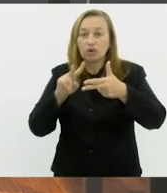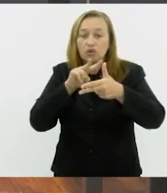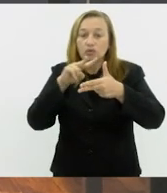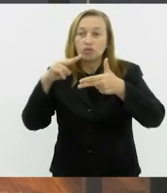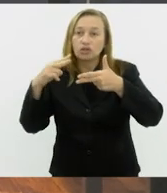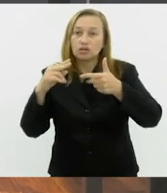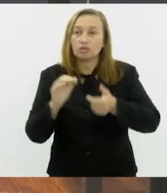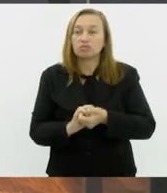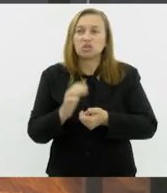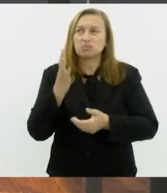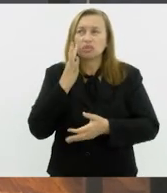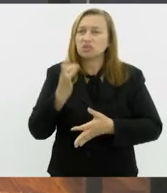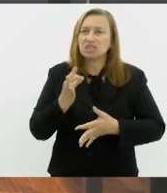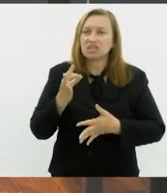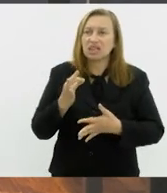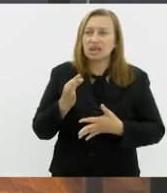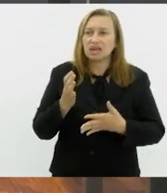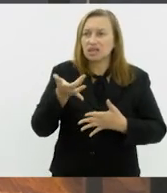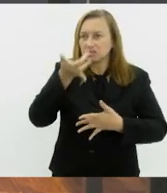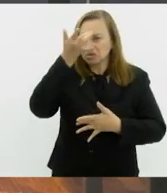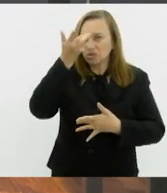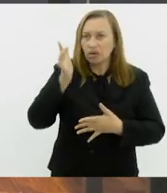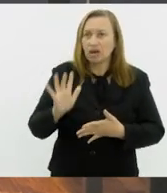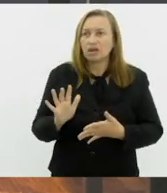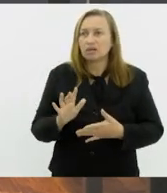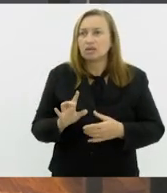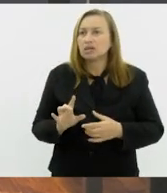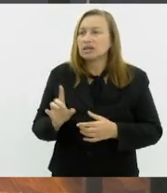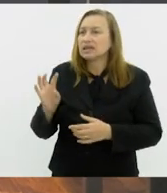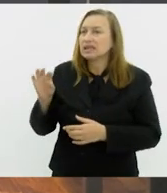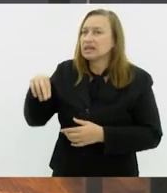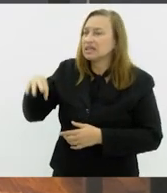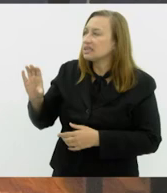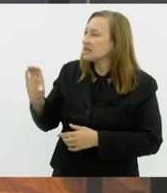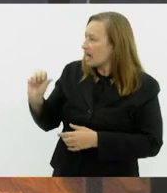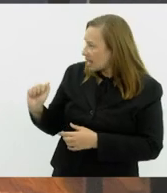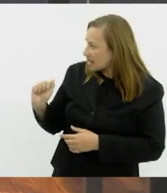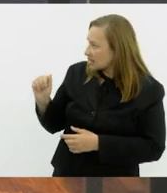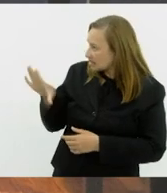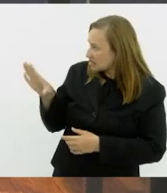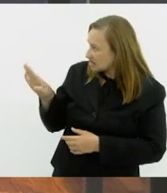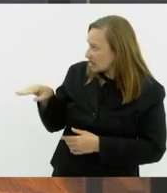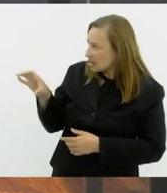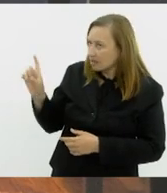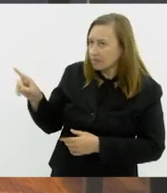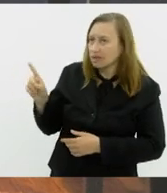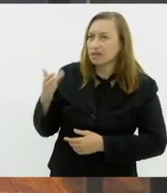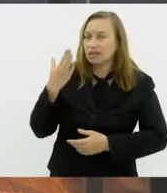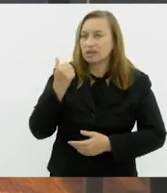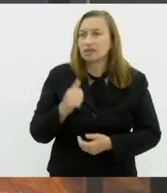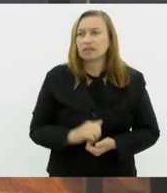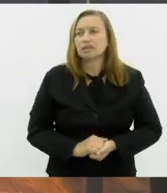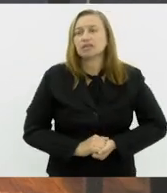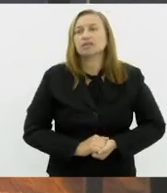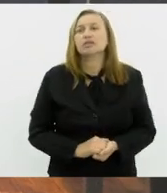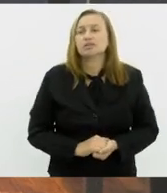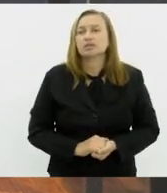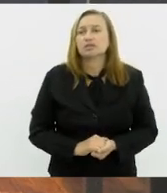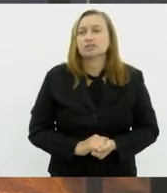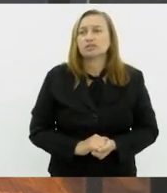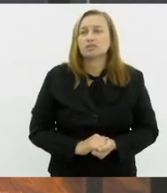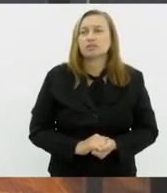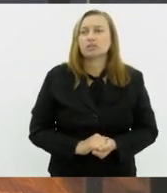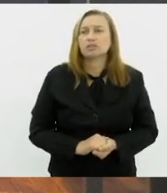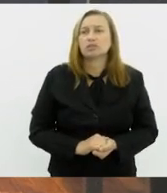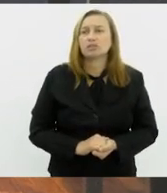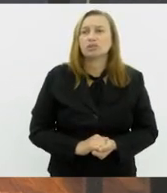distância? De cabeça, não sei, mas isso está previsto. Alguém sabe dizer? ANAC, alguém sabe dizer? Senhor Guilherme, precisamos só por causa do tempo. Eu vou encerrar, mas